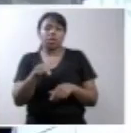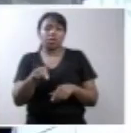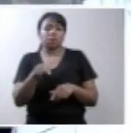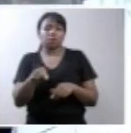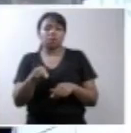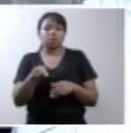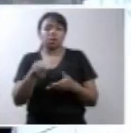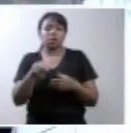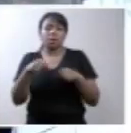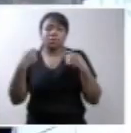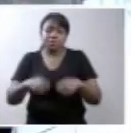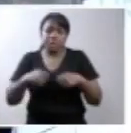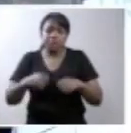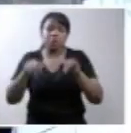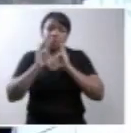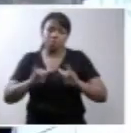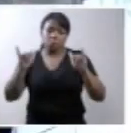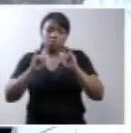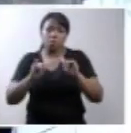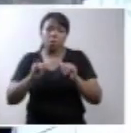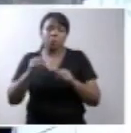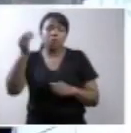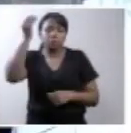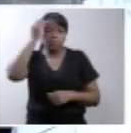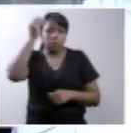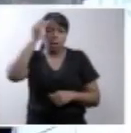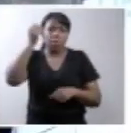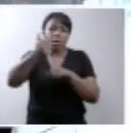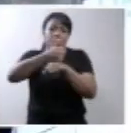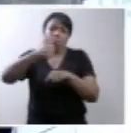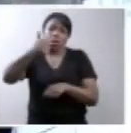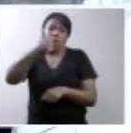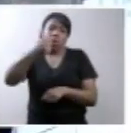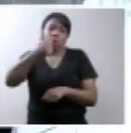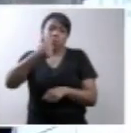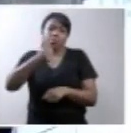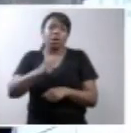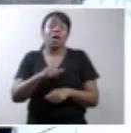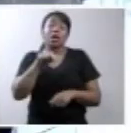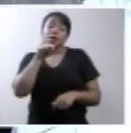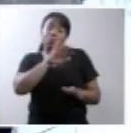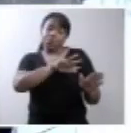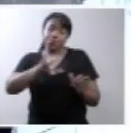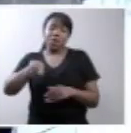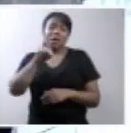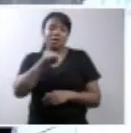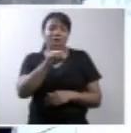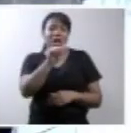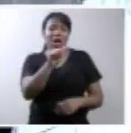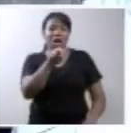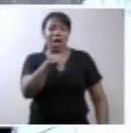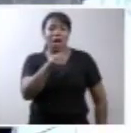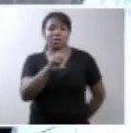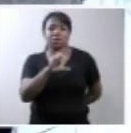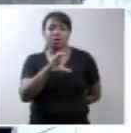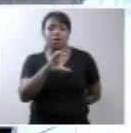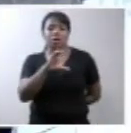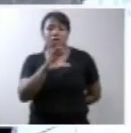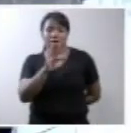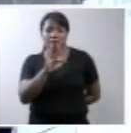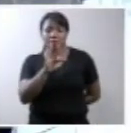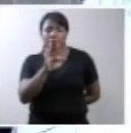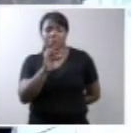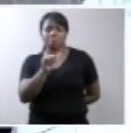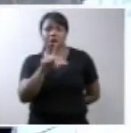dessas necessári informação para poder fazer o seu conceito na anencefalia Veja Bem não existe o